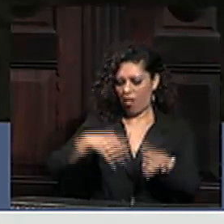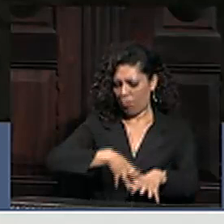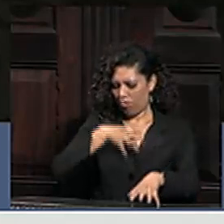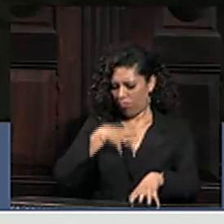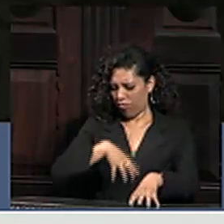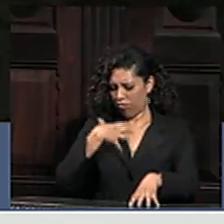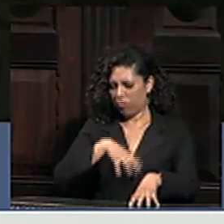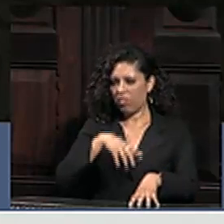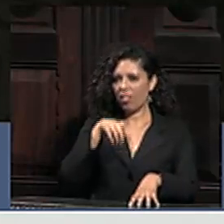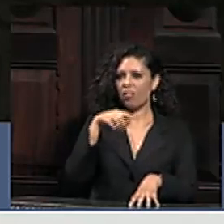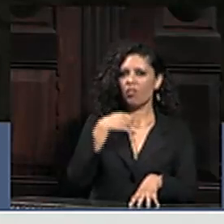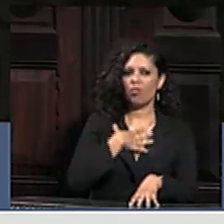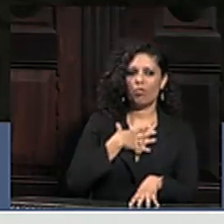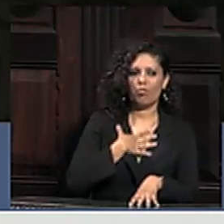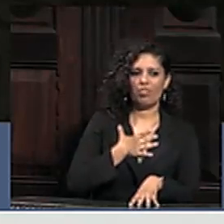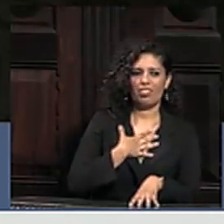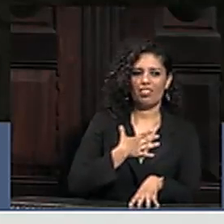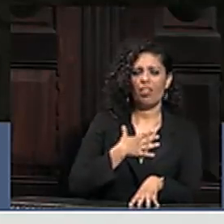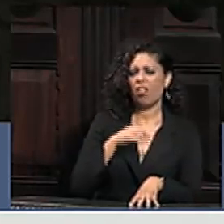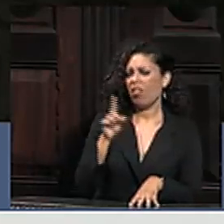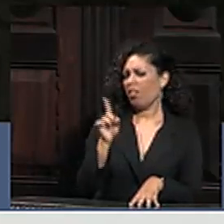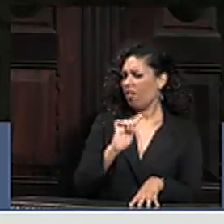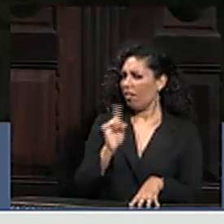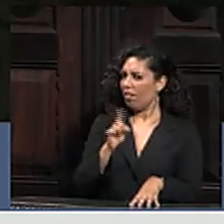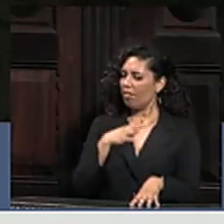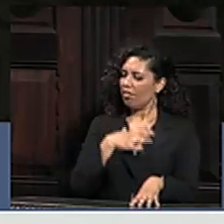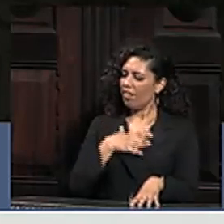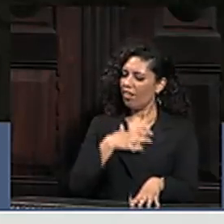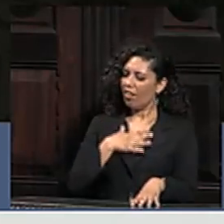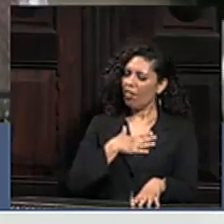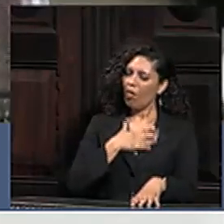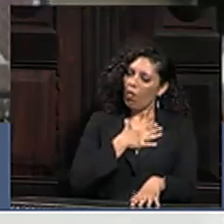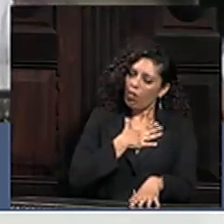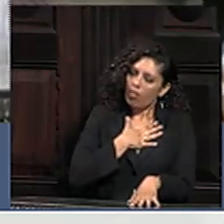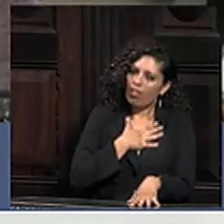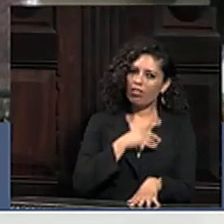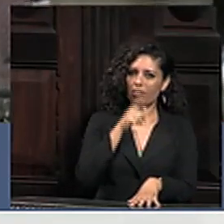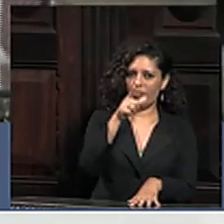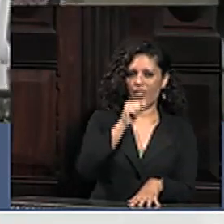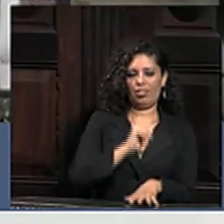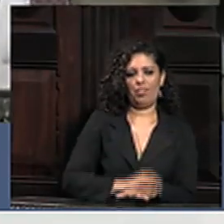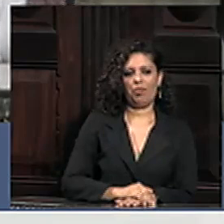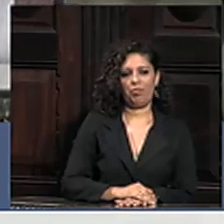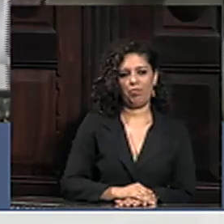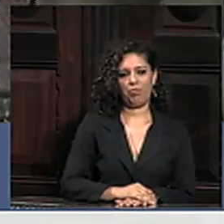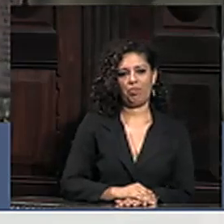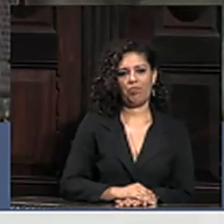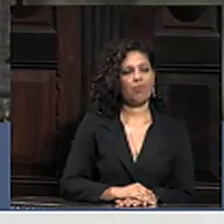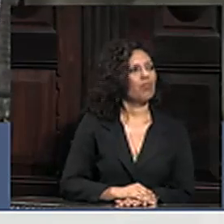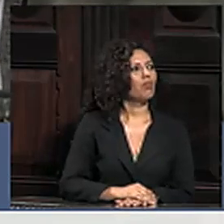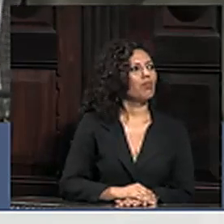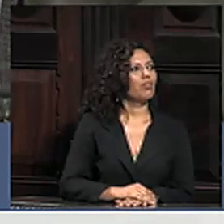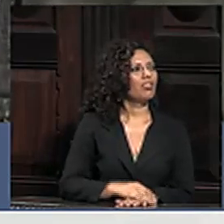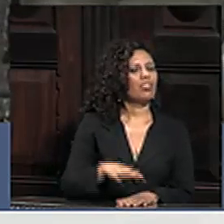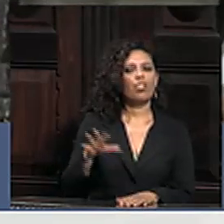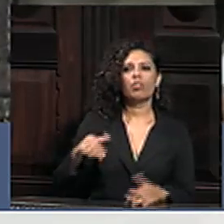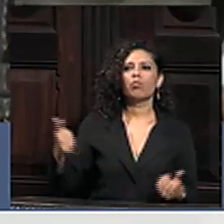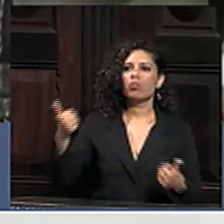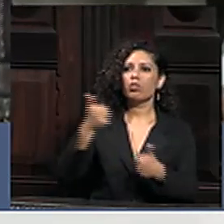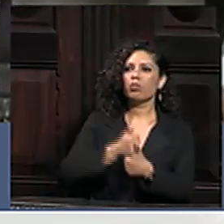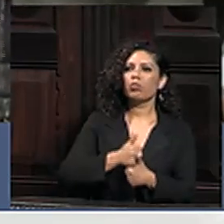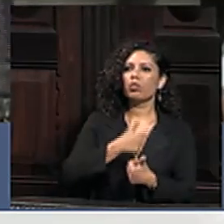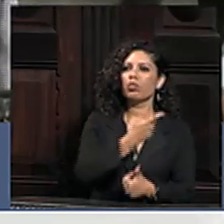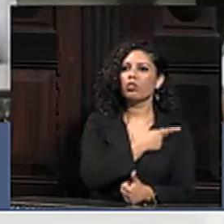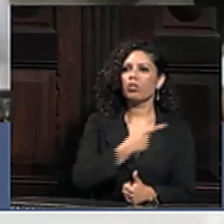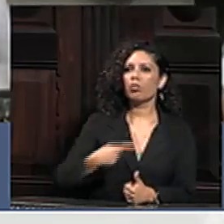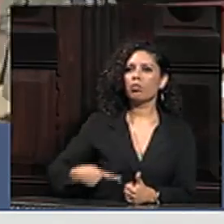eu acordei com extrema simpatia, Vossa Excelência. Vou passar a cadeira da presidência para o presidente de direito,